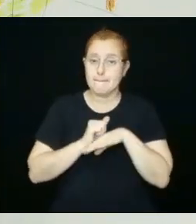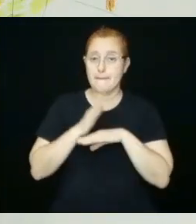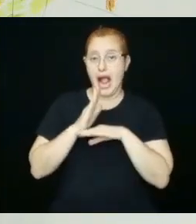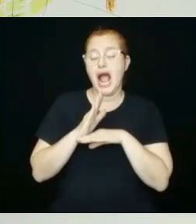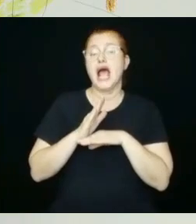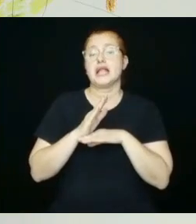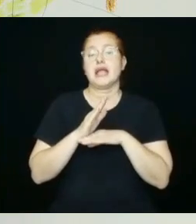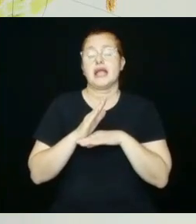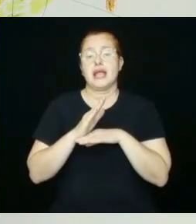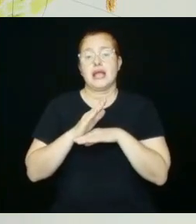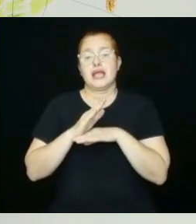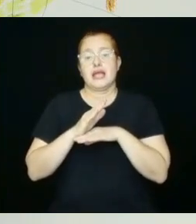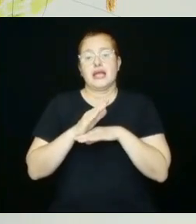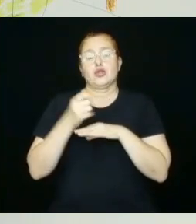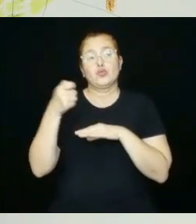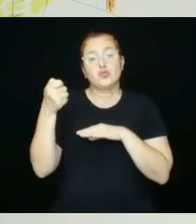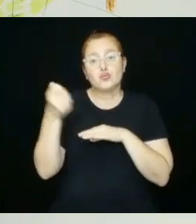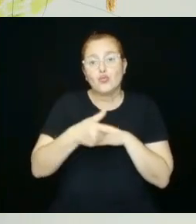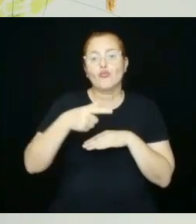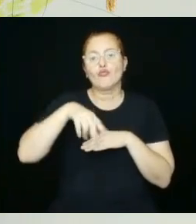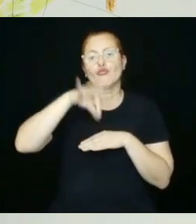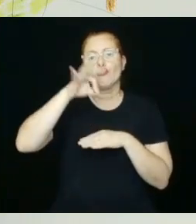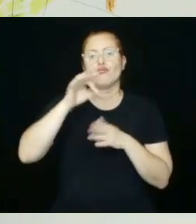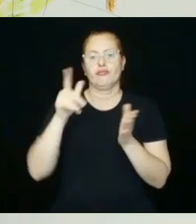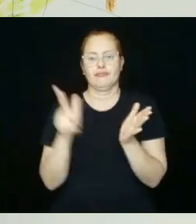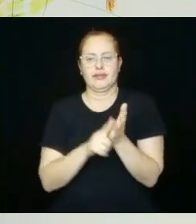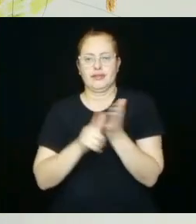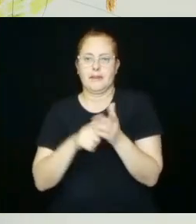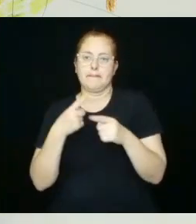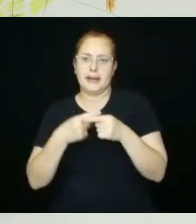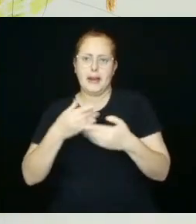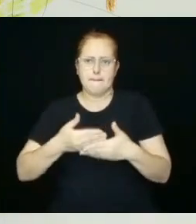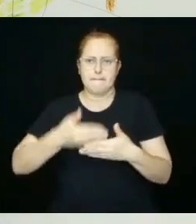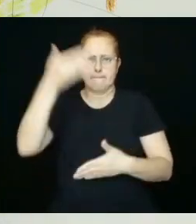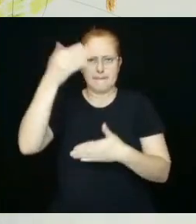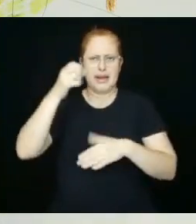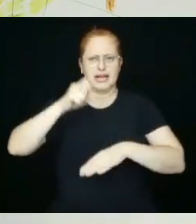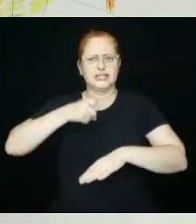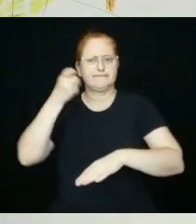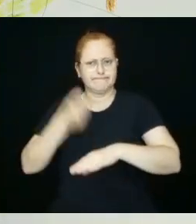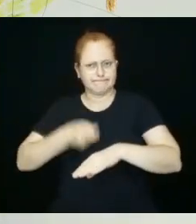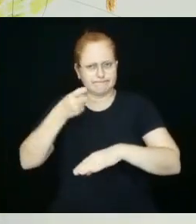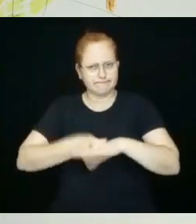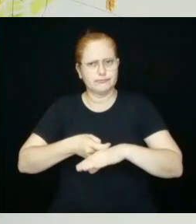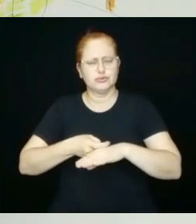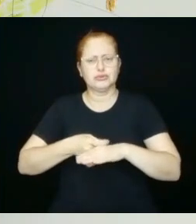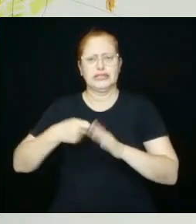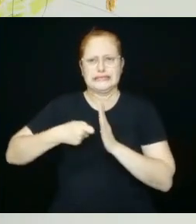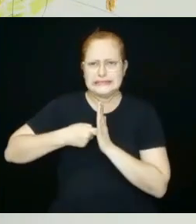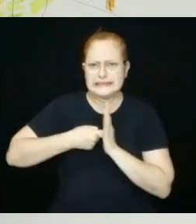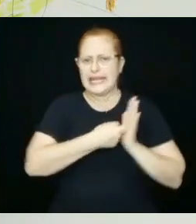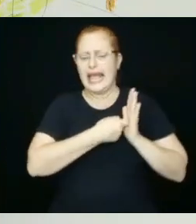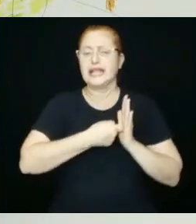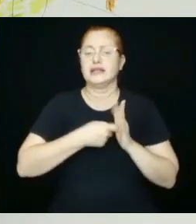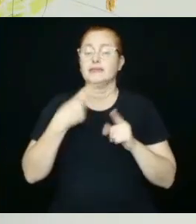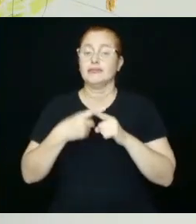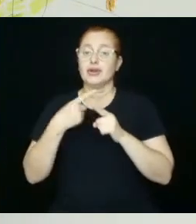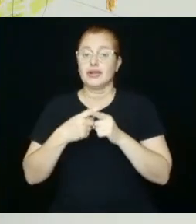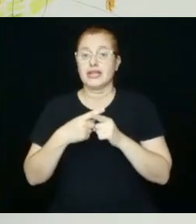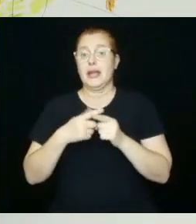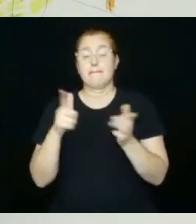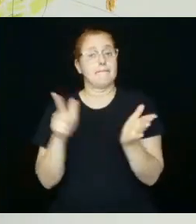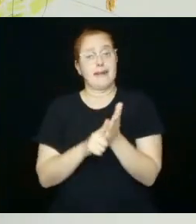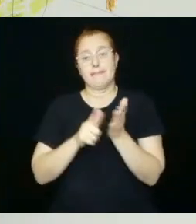que a folha do papel, porque a parede tem uma resistência, né, uma resistência que às vezes na folha